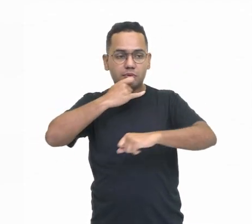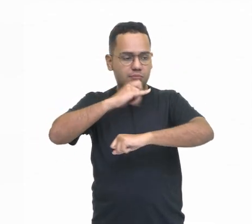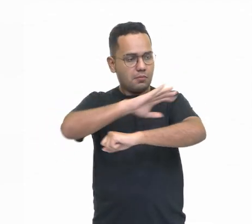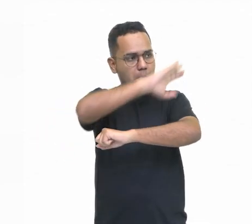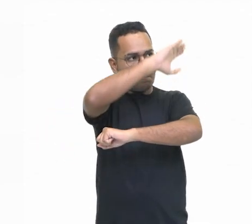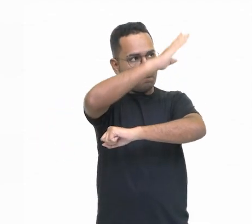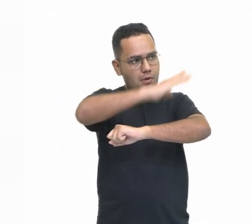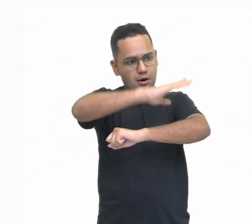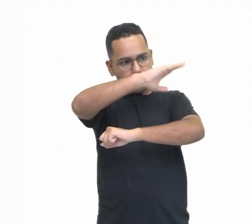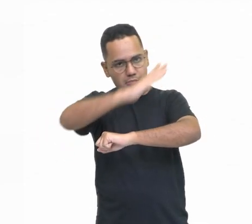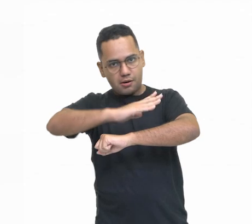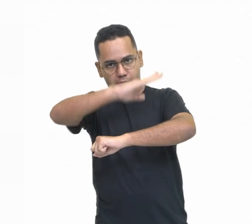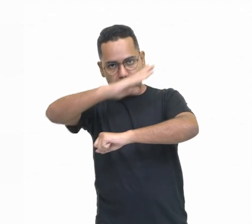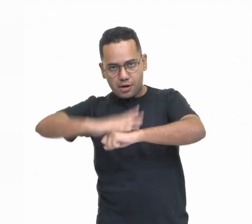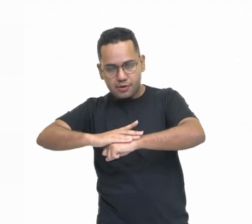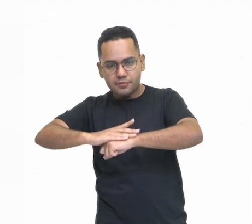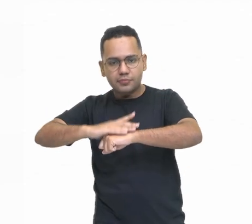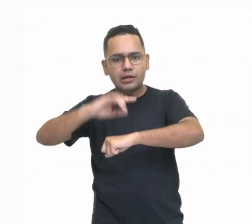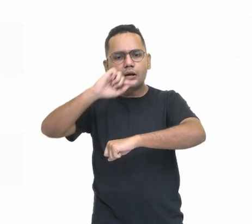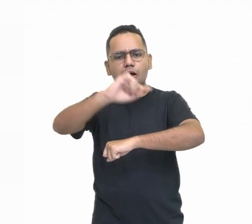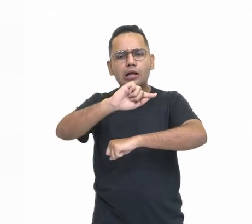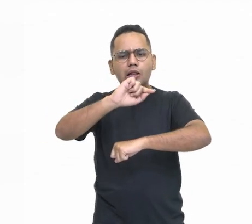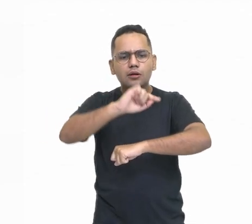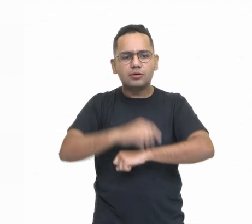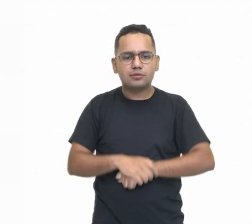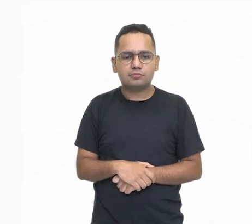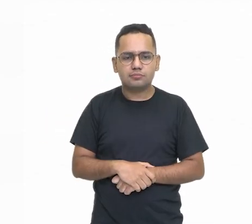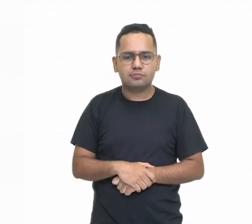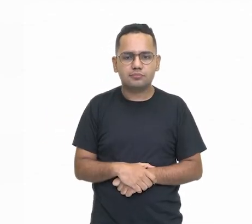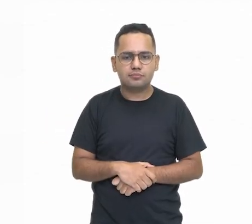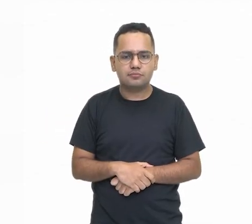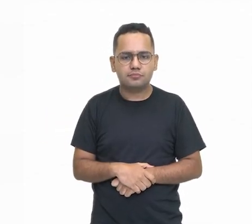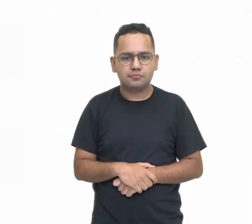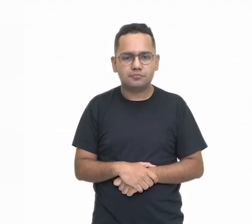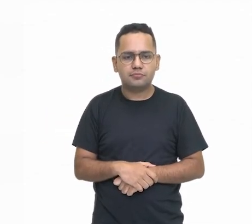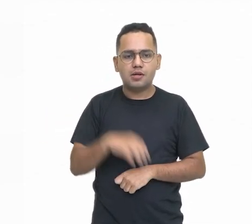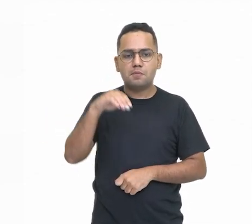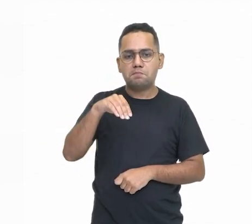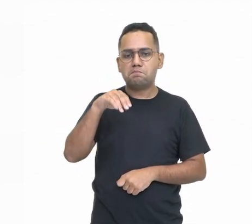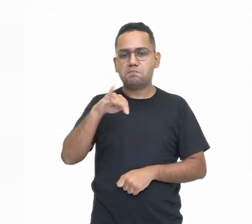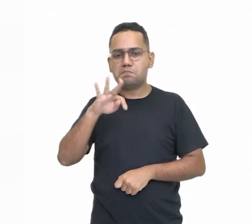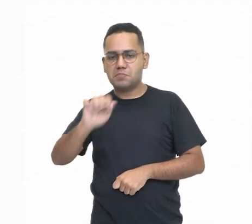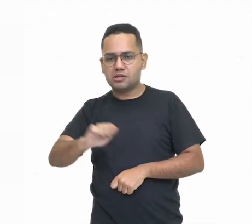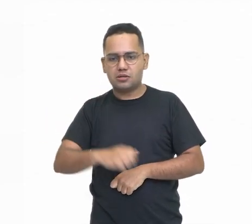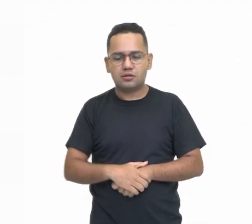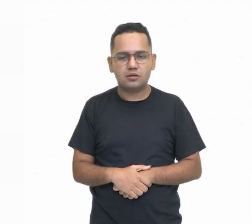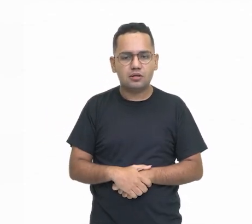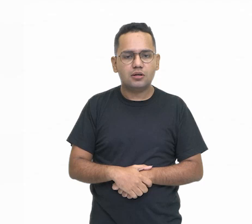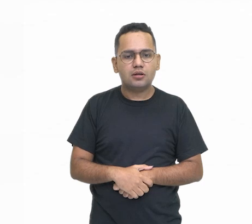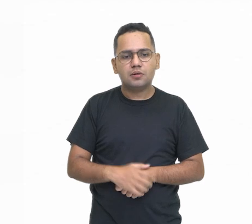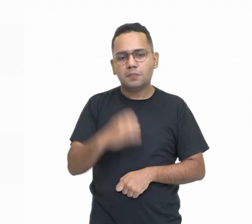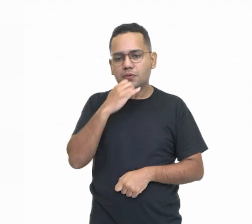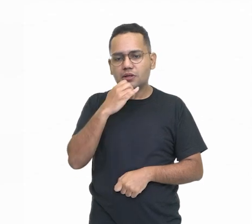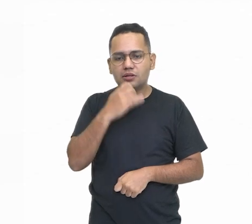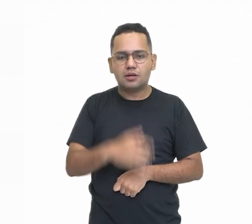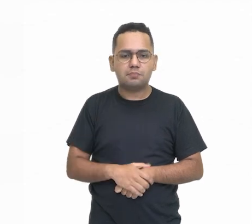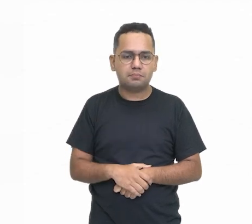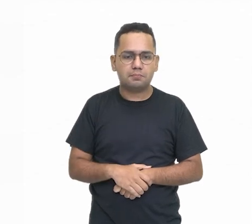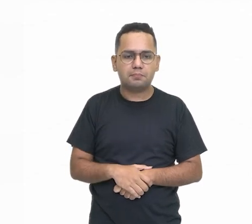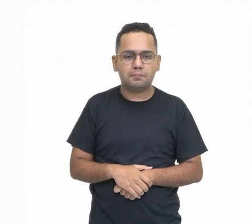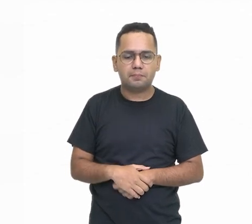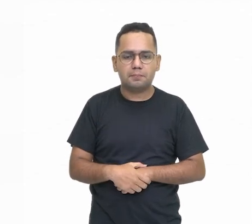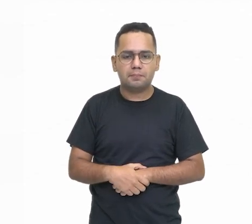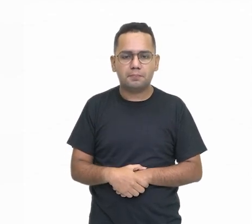realizado principalmente por meio da mita, um sistema de trabalho rotativo e obrigatório, né? Como se